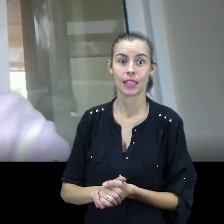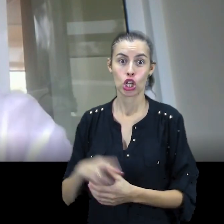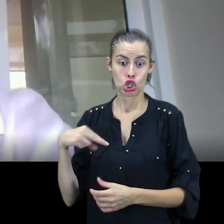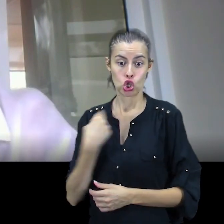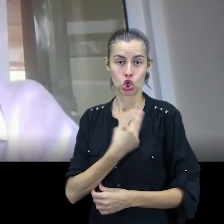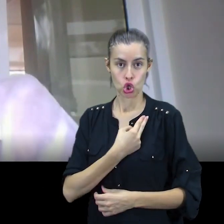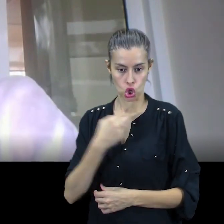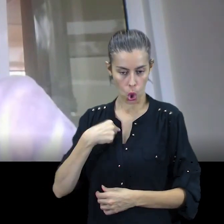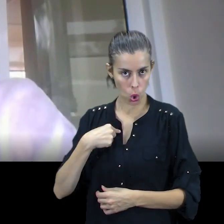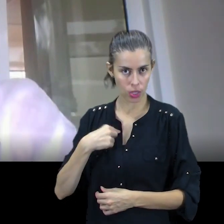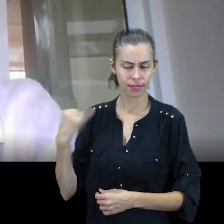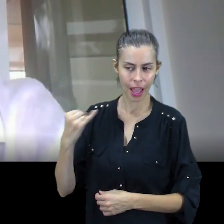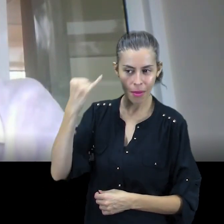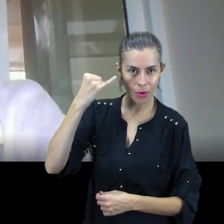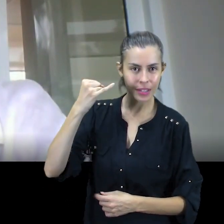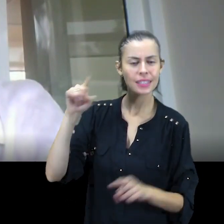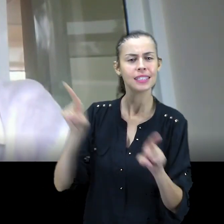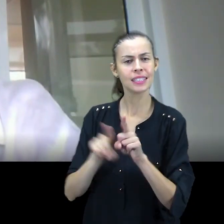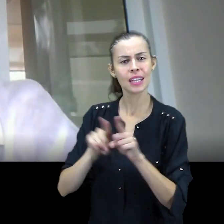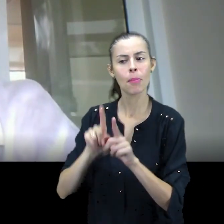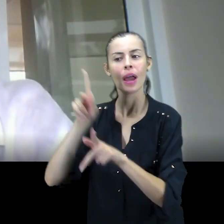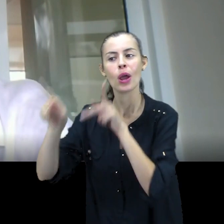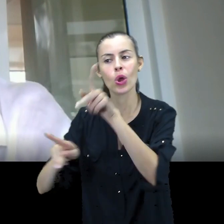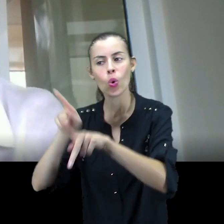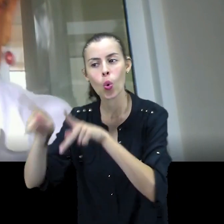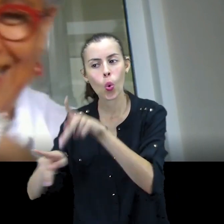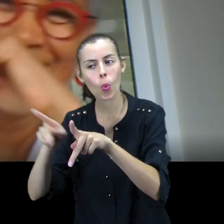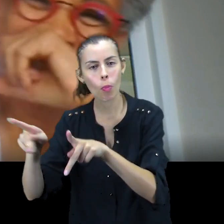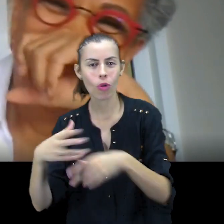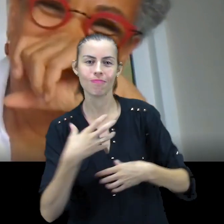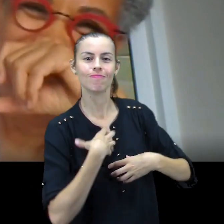Desculpa me alongar tanto. Sou conversadeira, viu, Carolina?